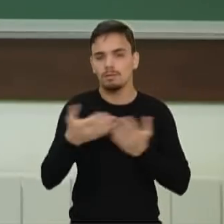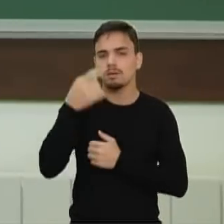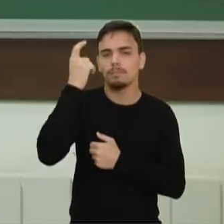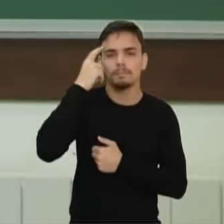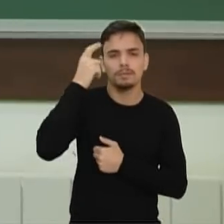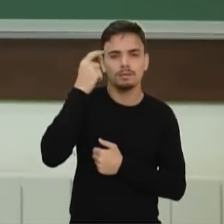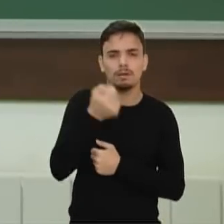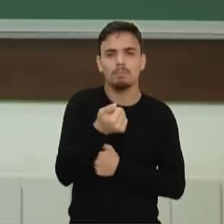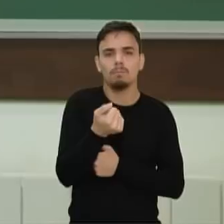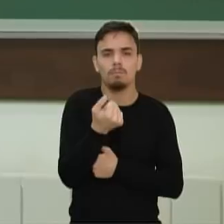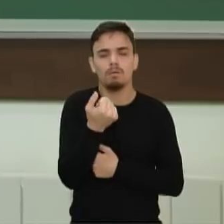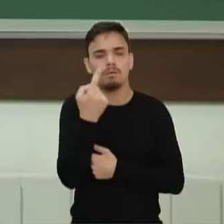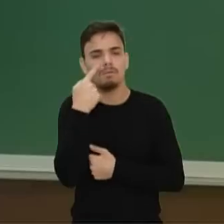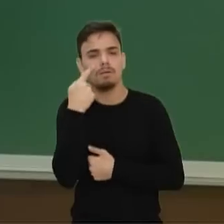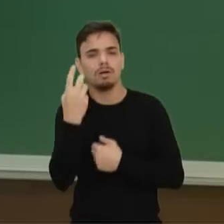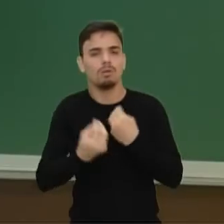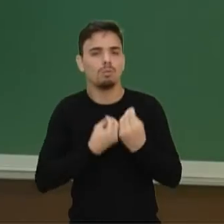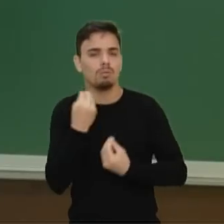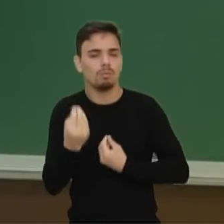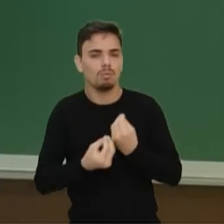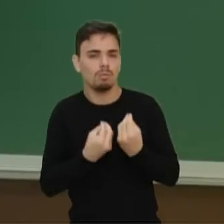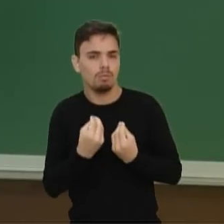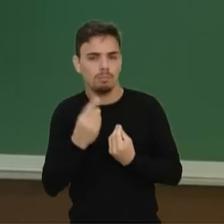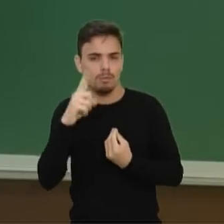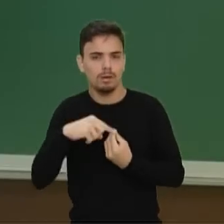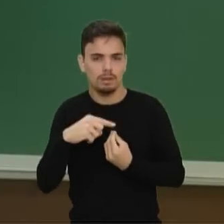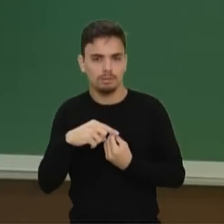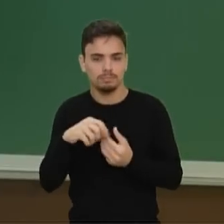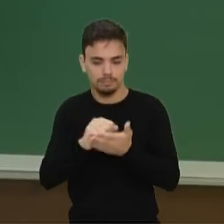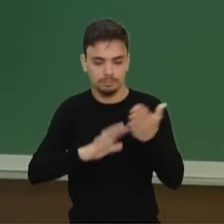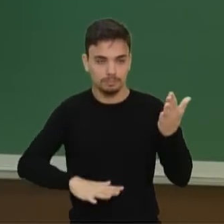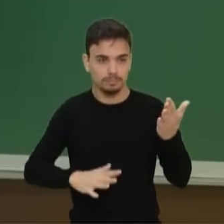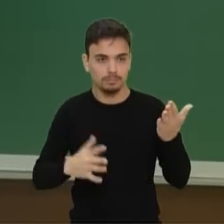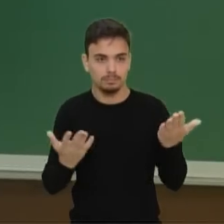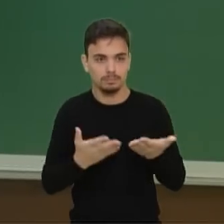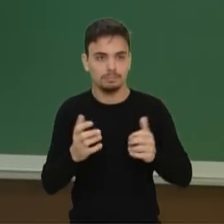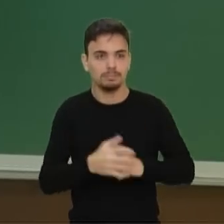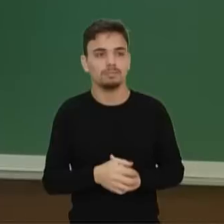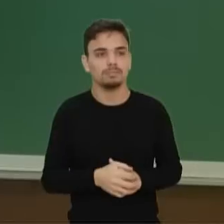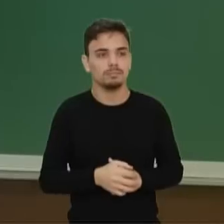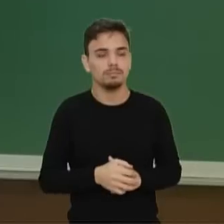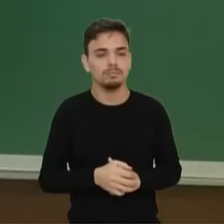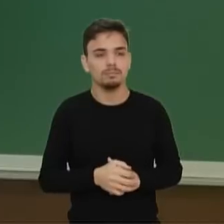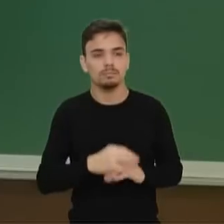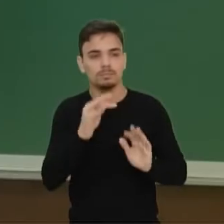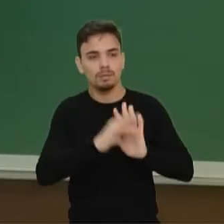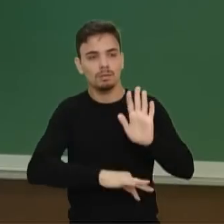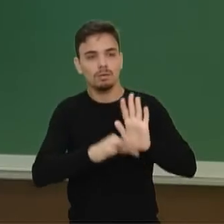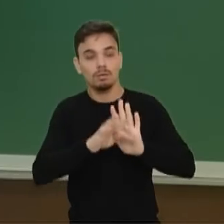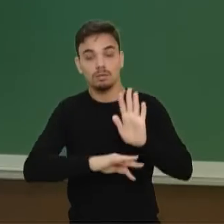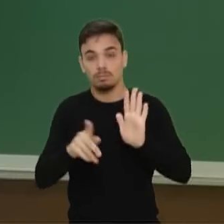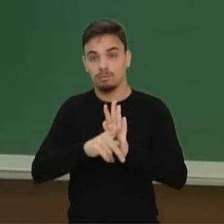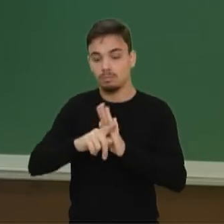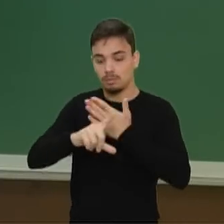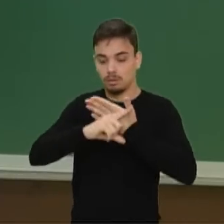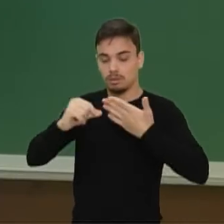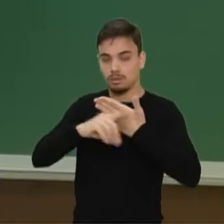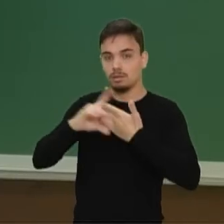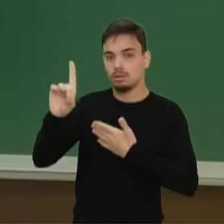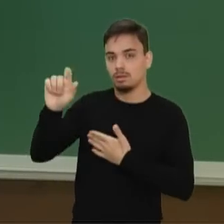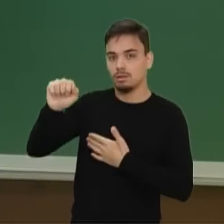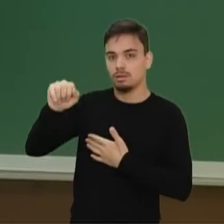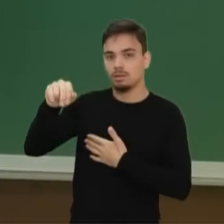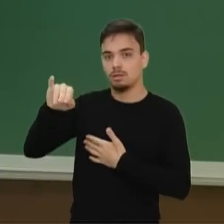pouquinho ali, vamos verificar qual é a nossa atividade lá. O texto de Daniela do Lago